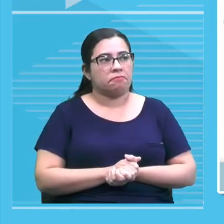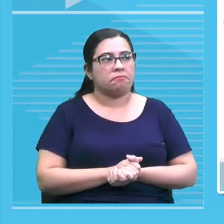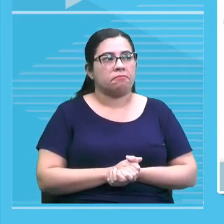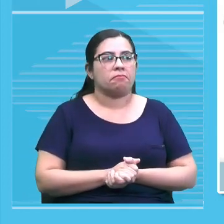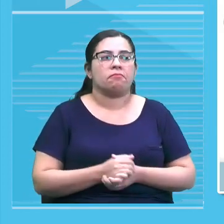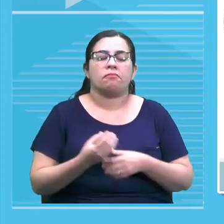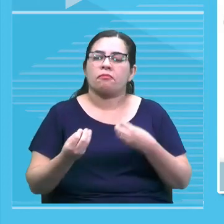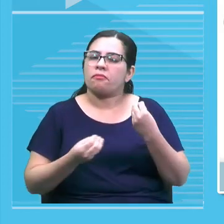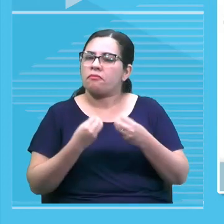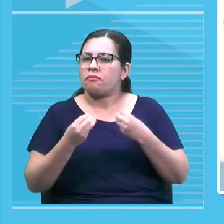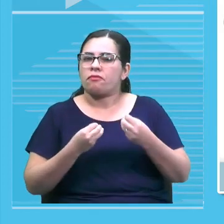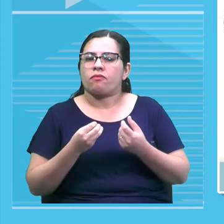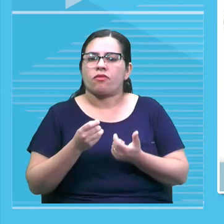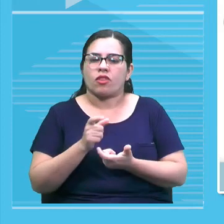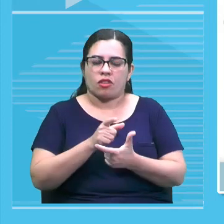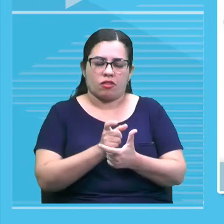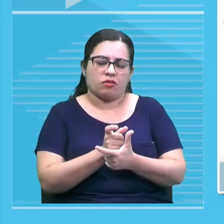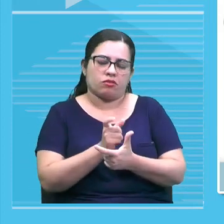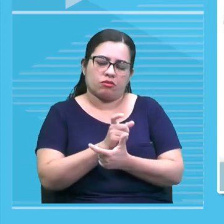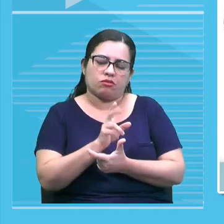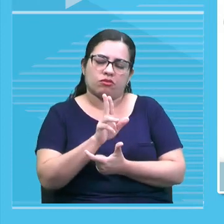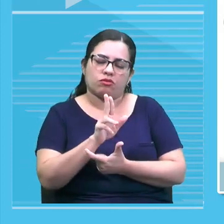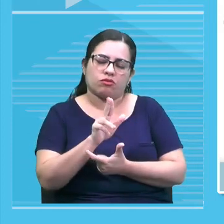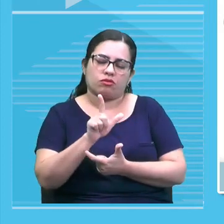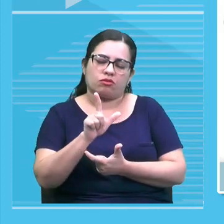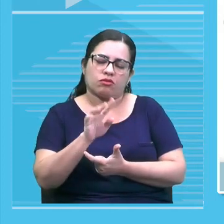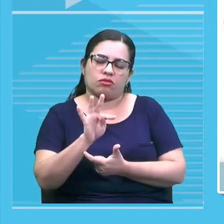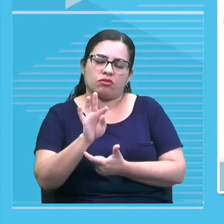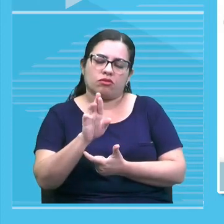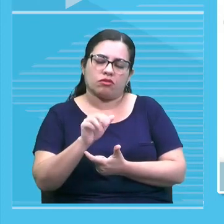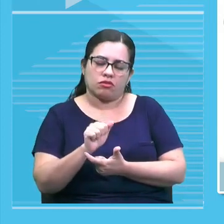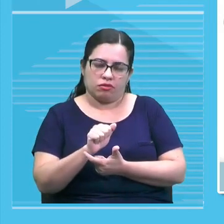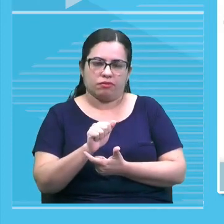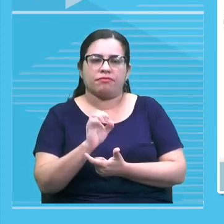seria só um prefixo ok